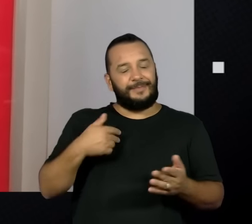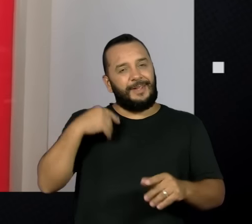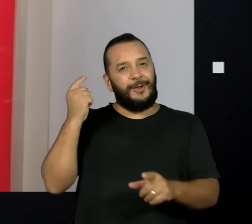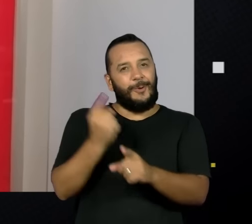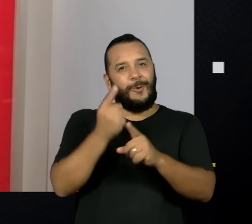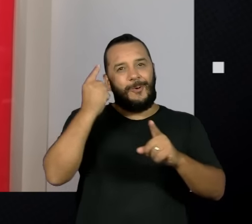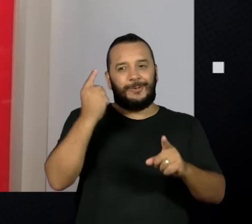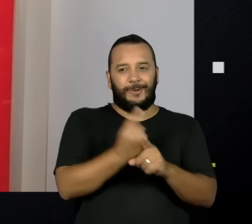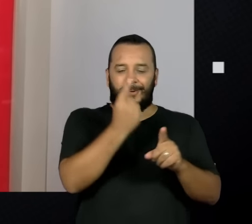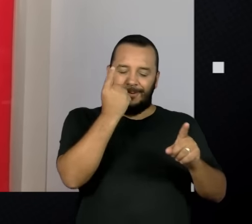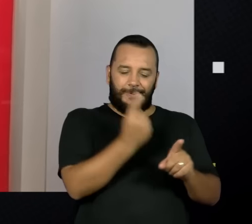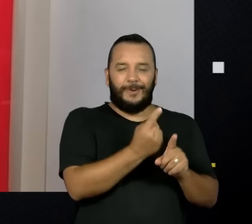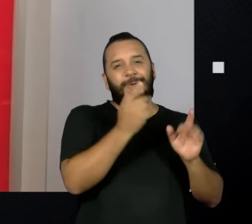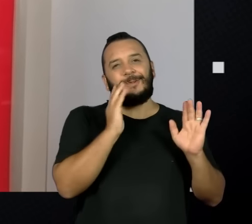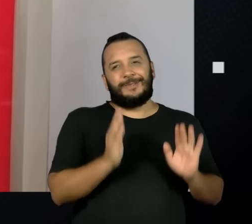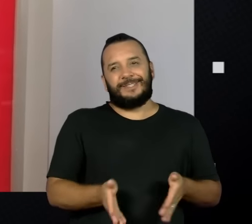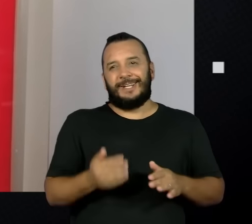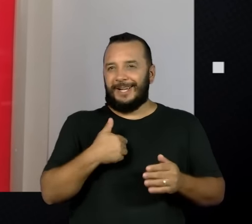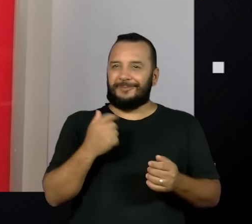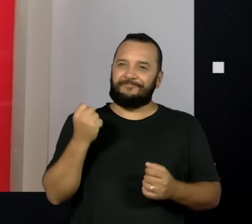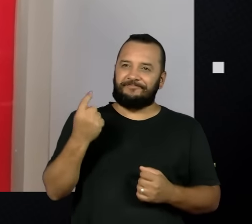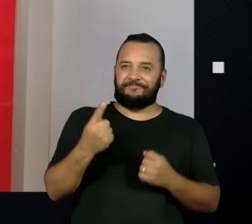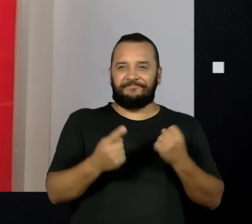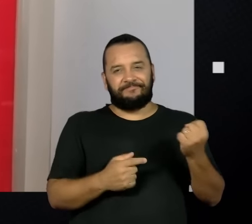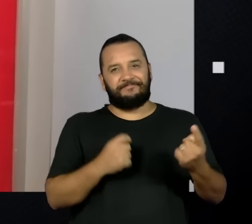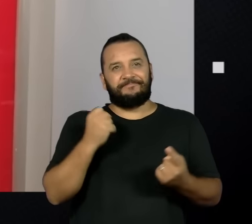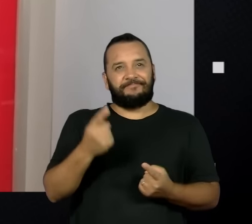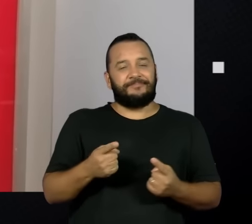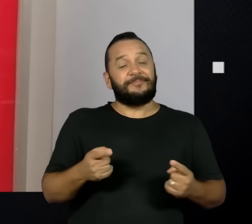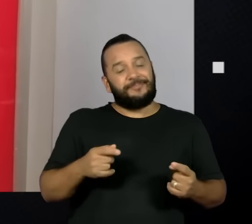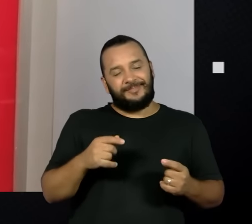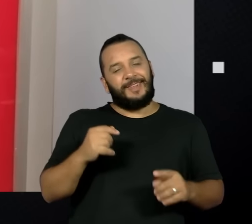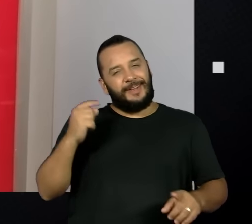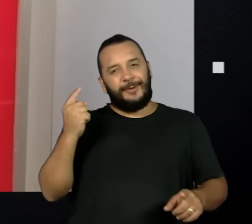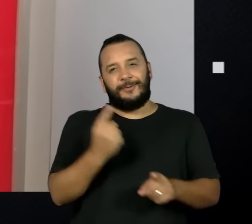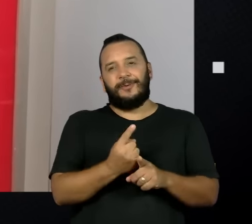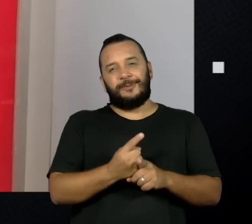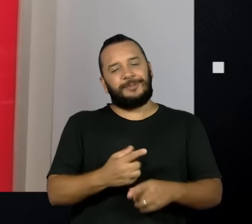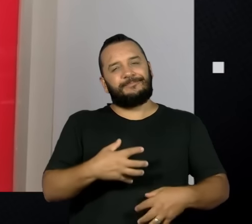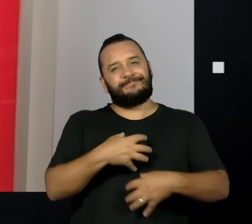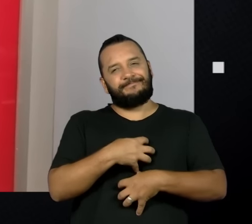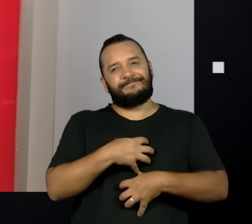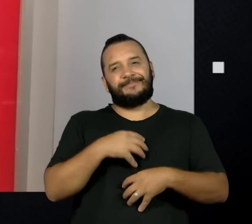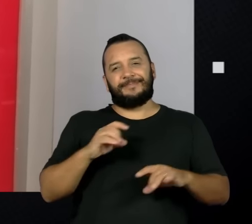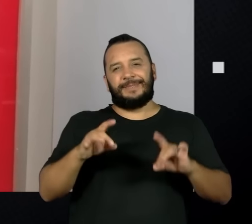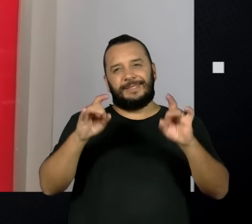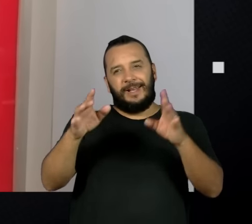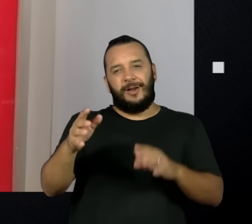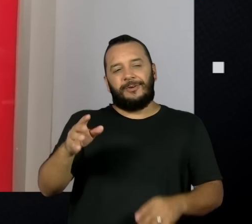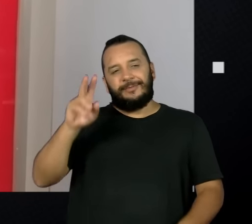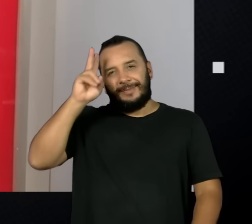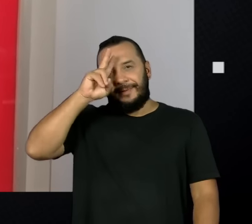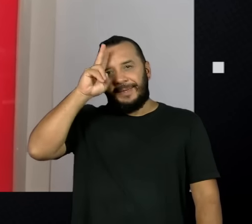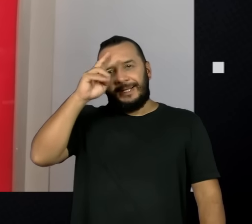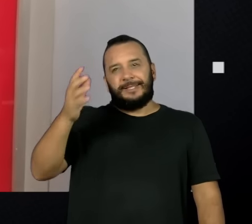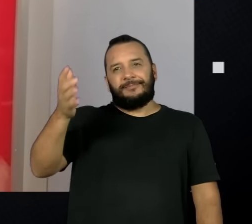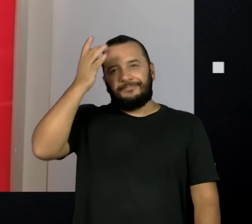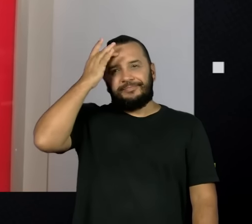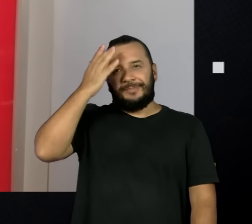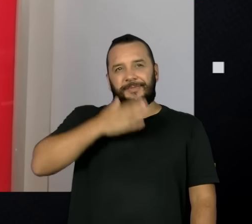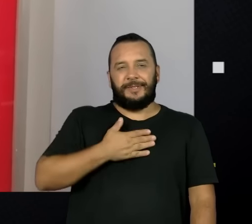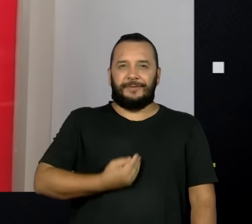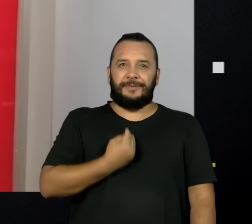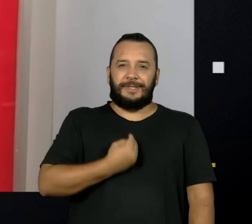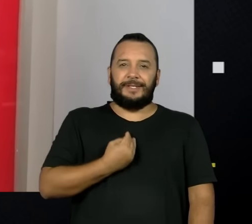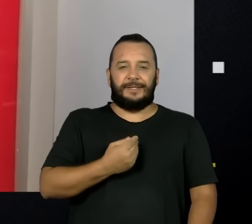encontros que a gente tem esporádicos poré intensos marcaram minha vida e eu te quero muito